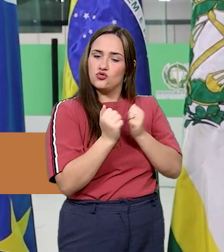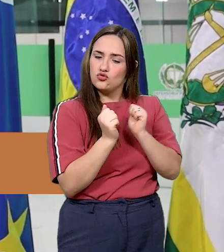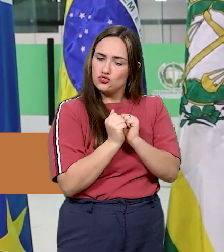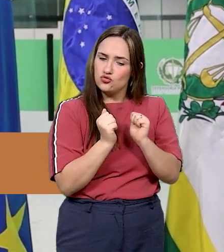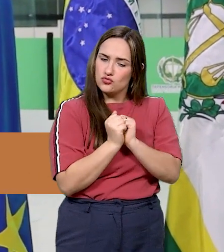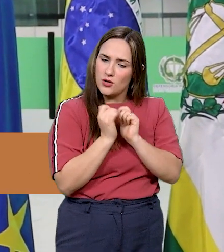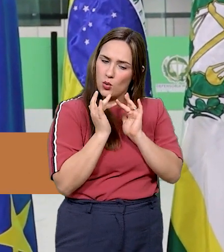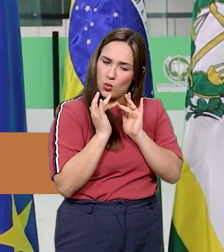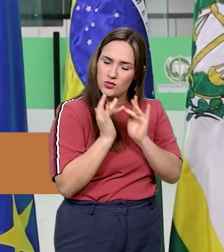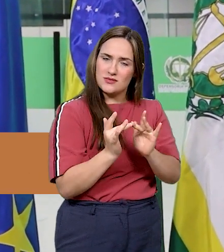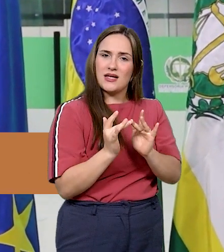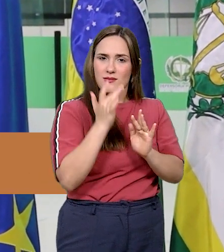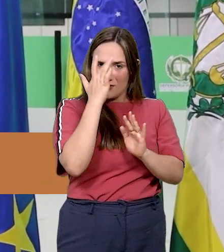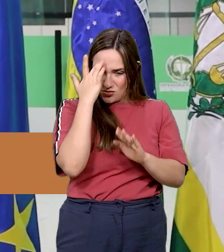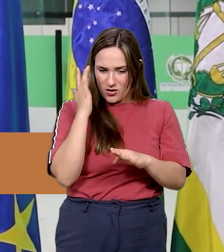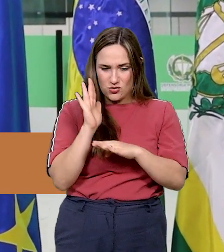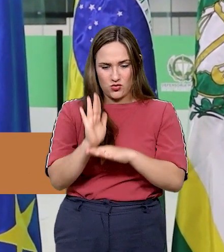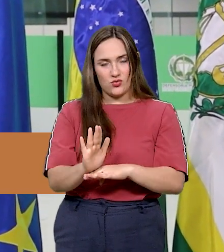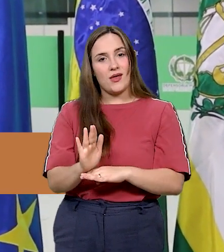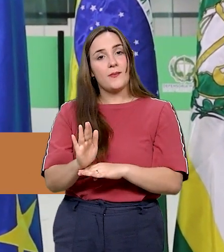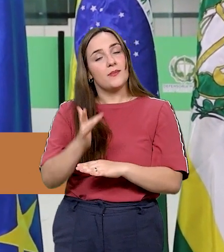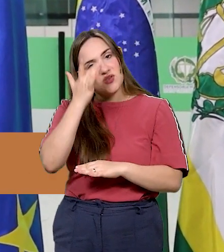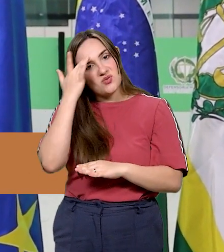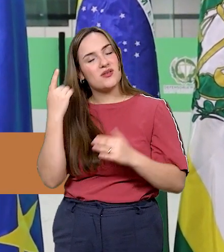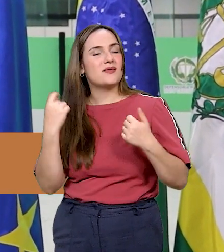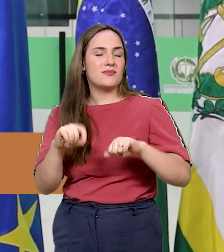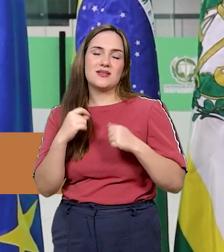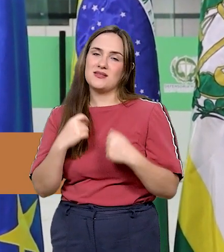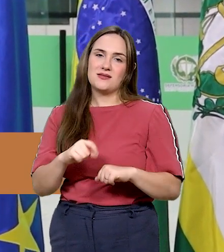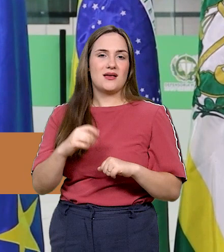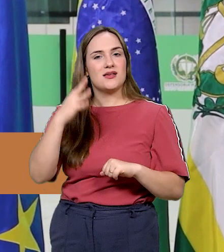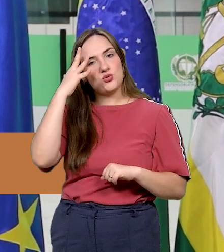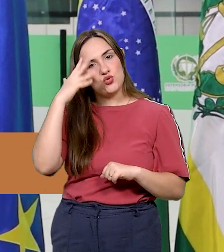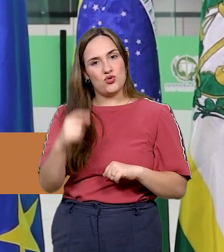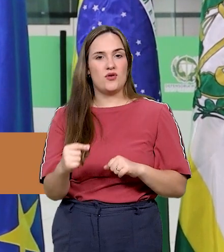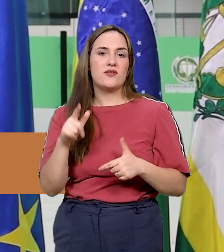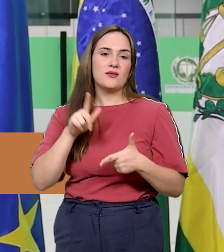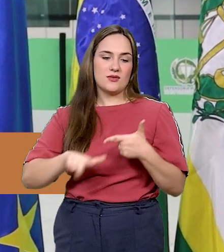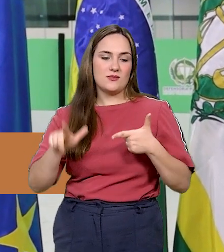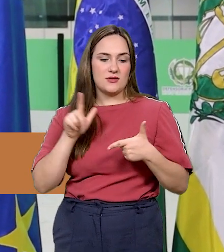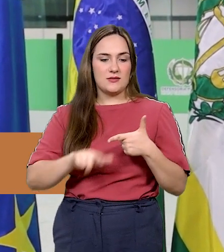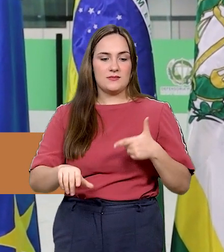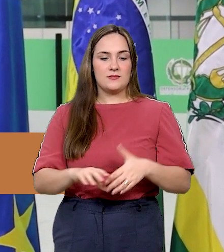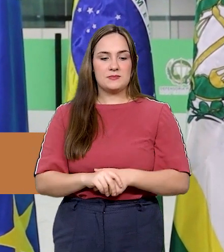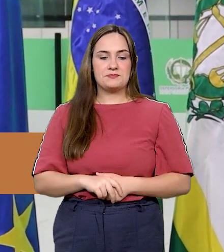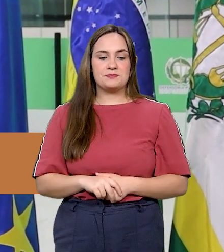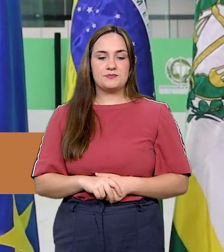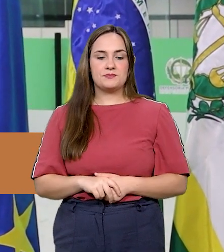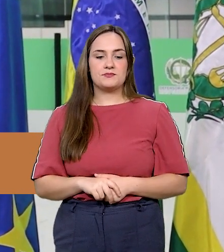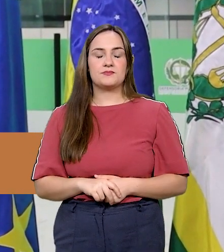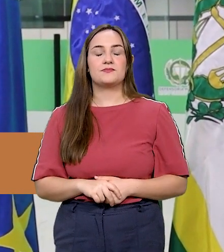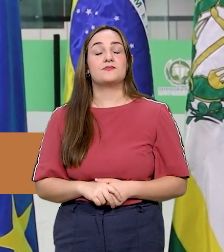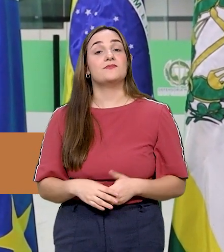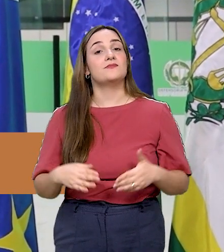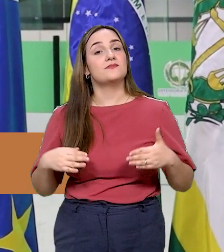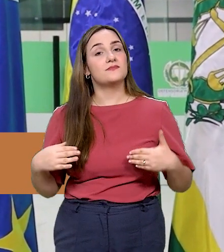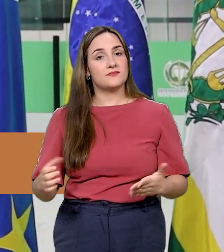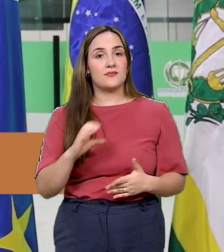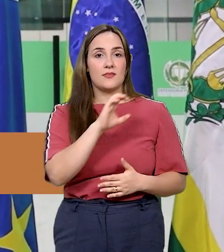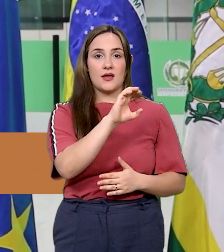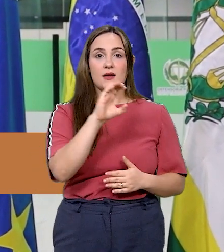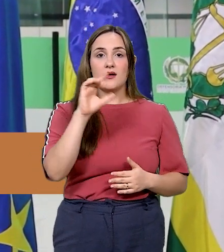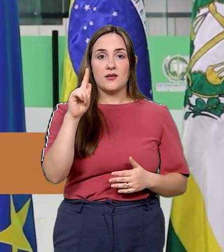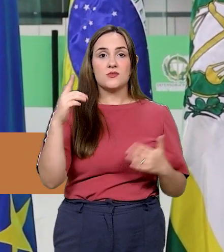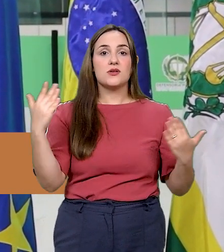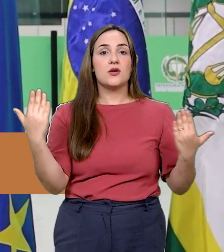Defensoria, que buscam aqui a solução dos seus problemas. Campo Grande